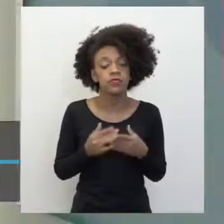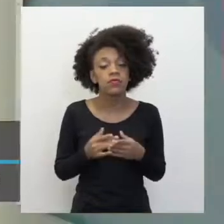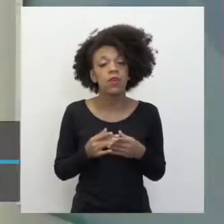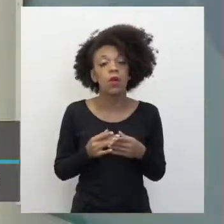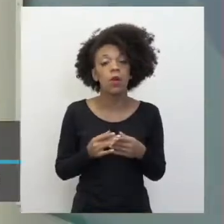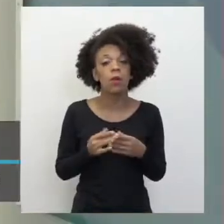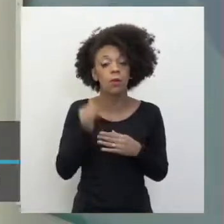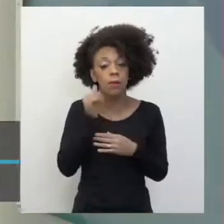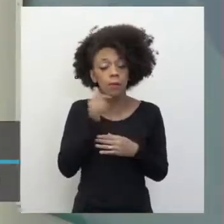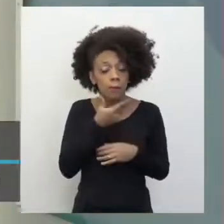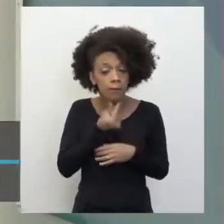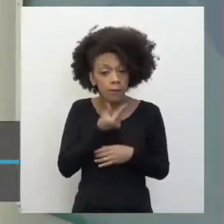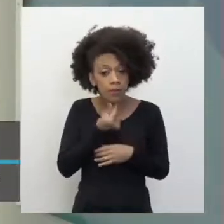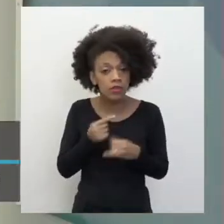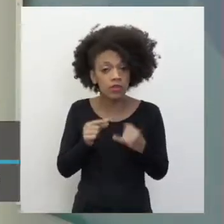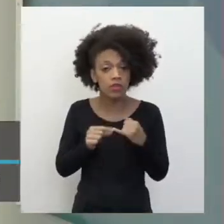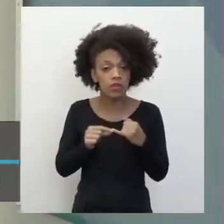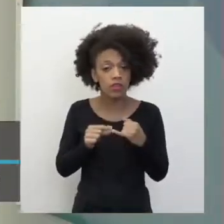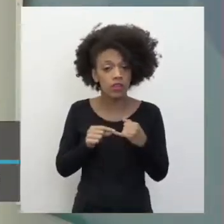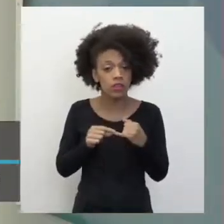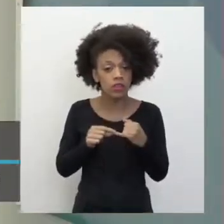verde.